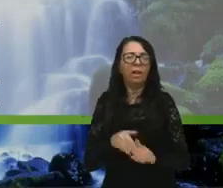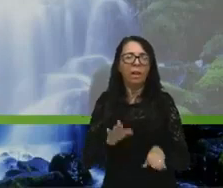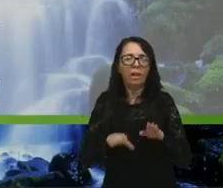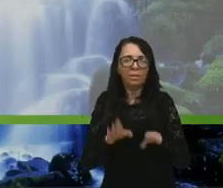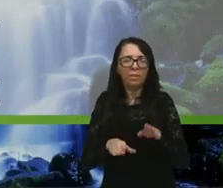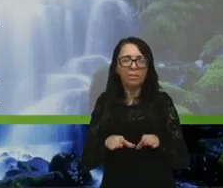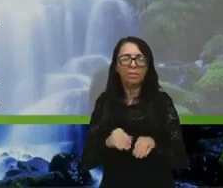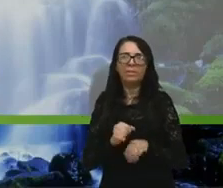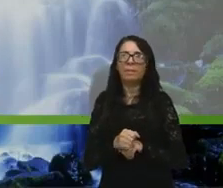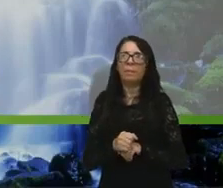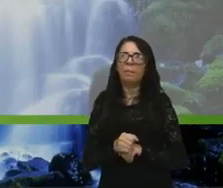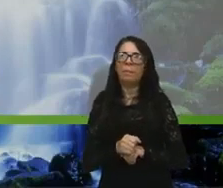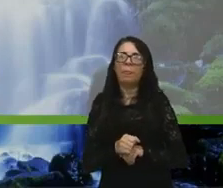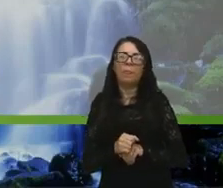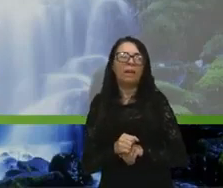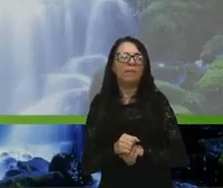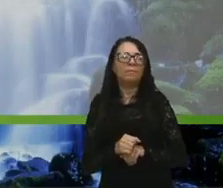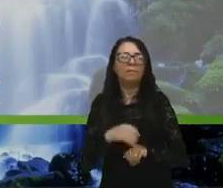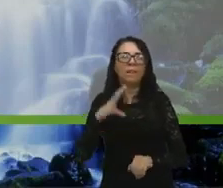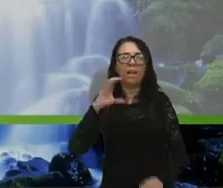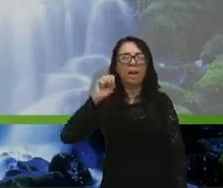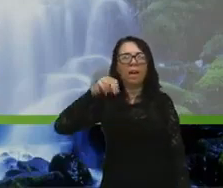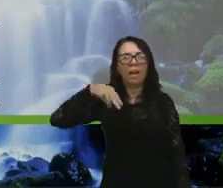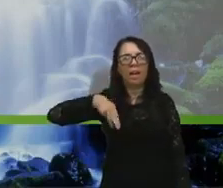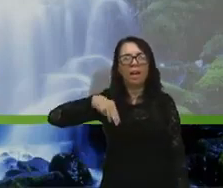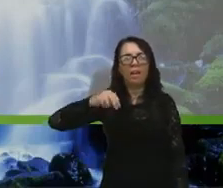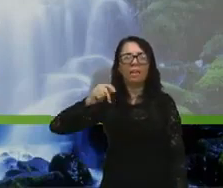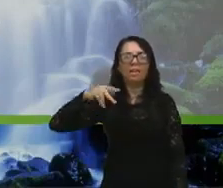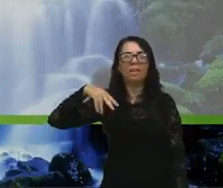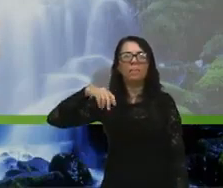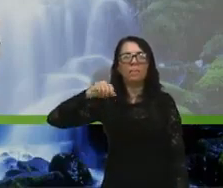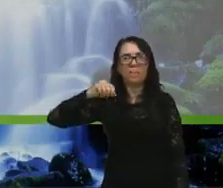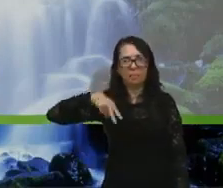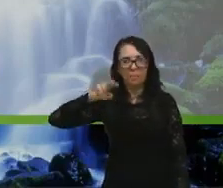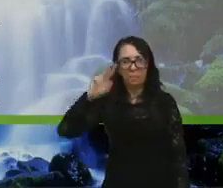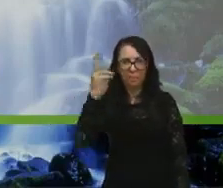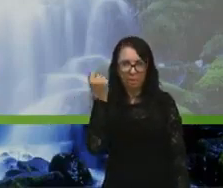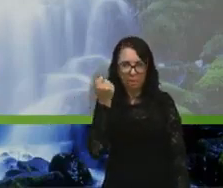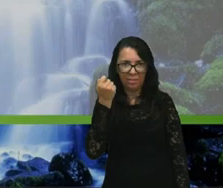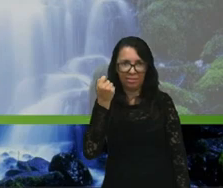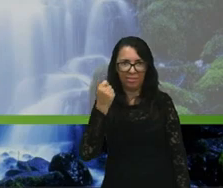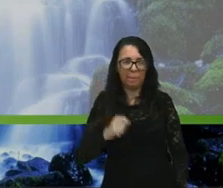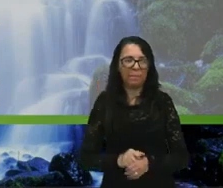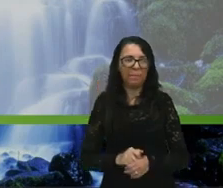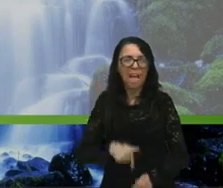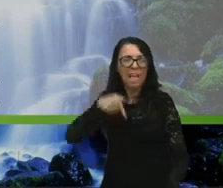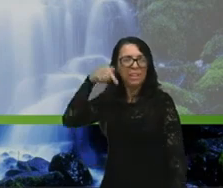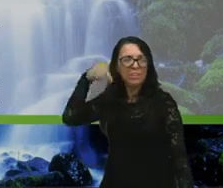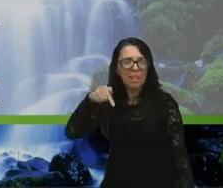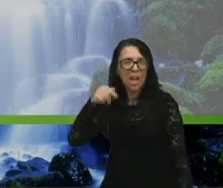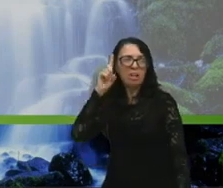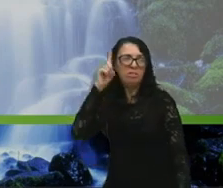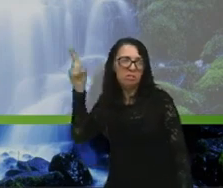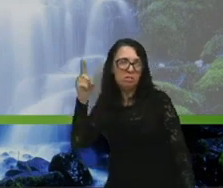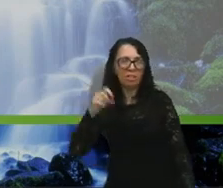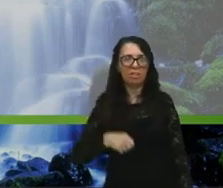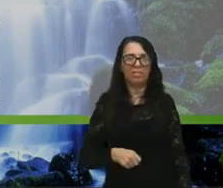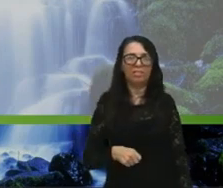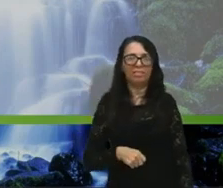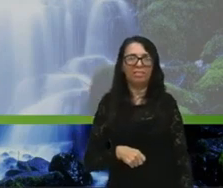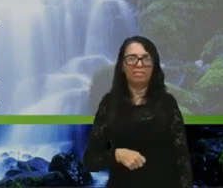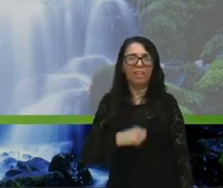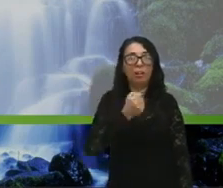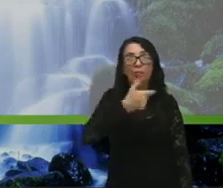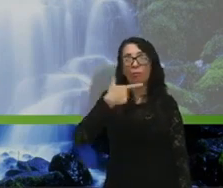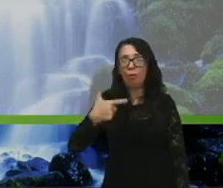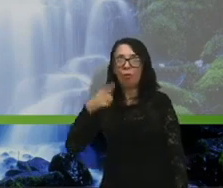oração em busca de melhora e de prosperidade, de sucesso na vida, muita gente vai querer isto.